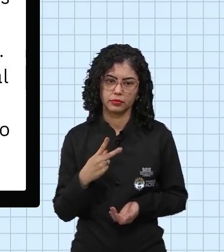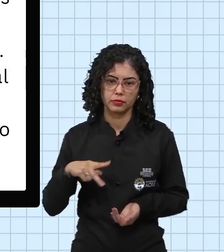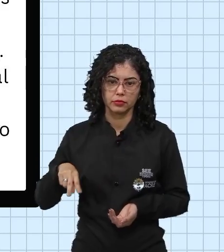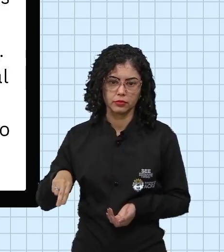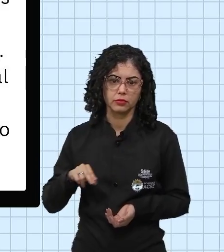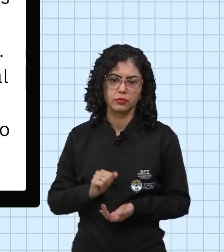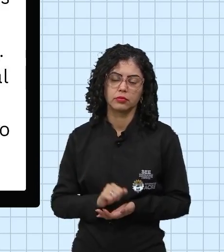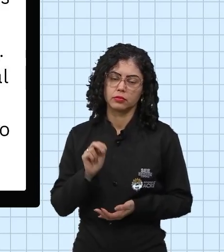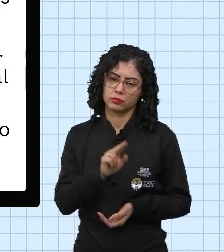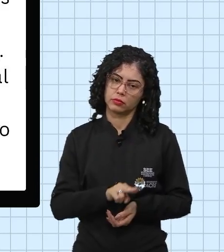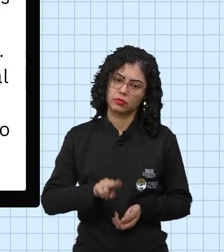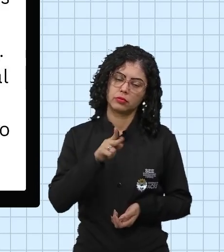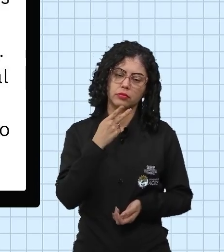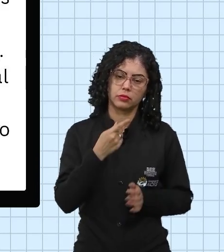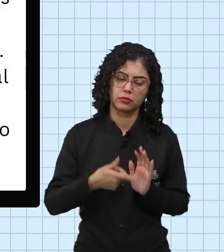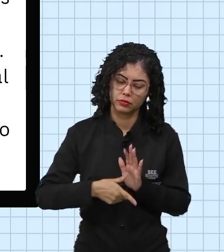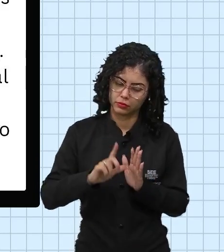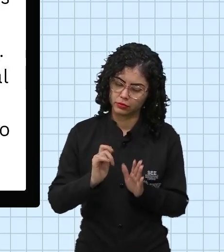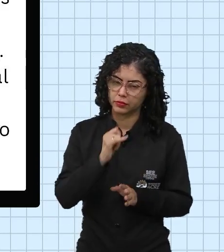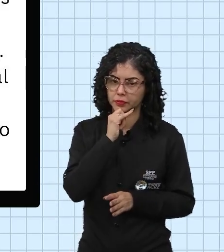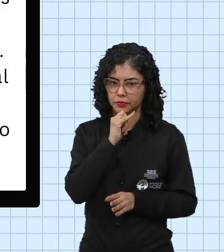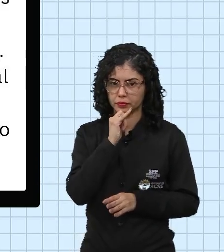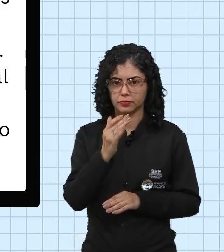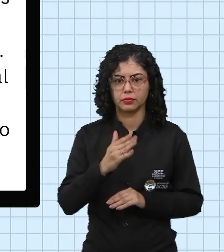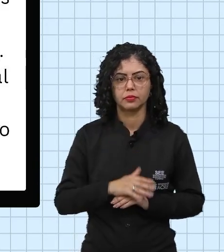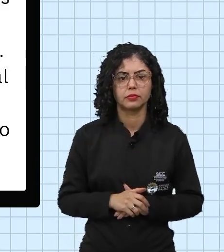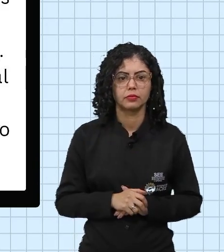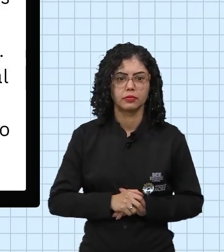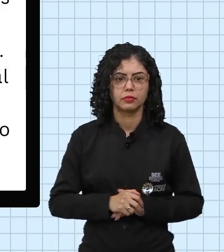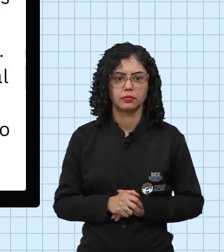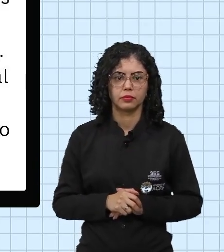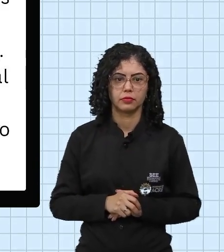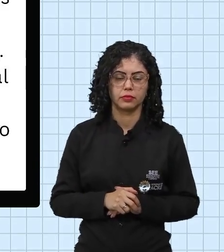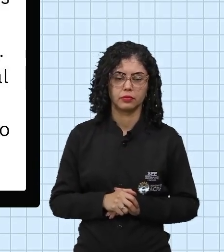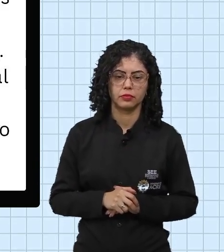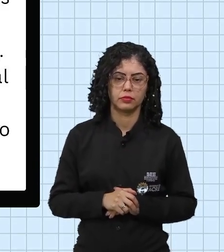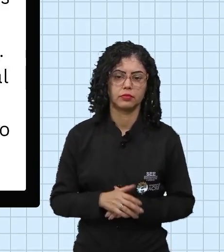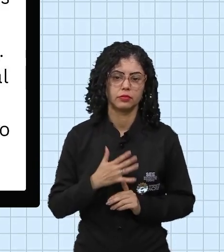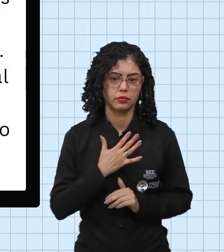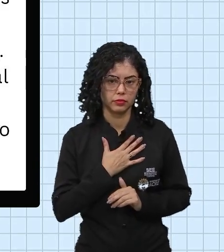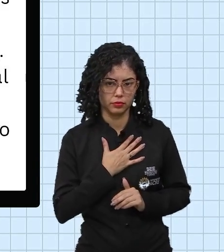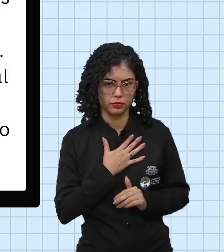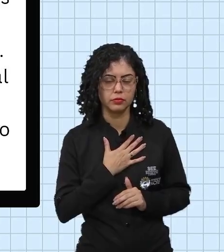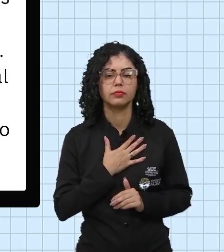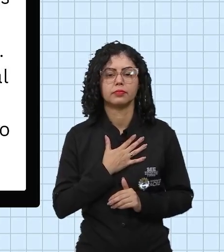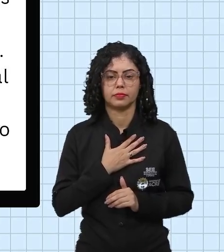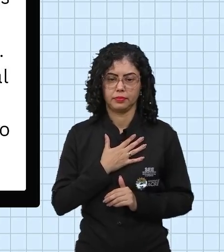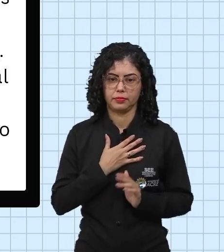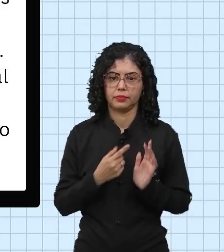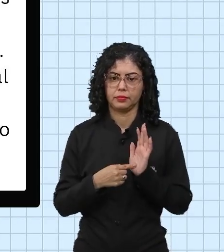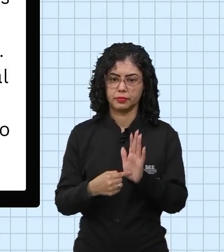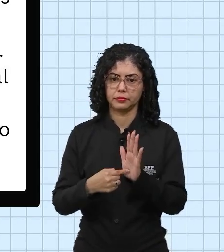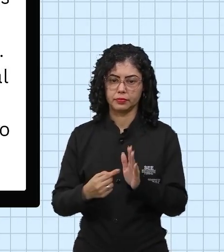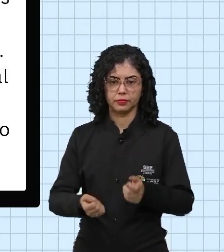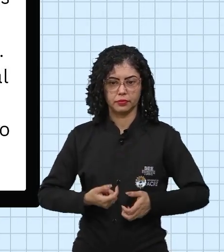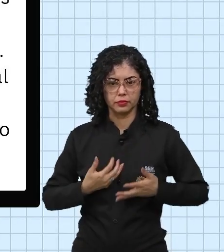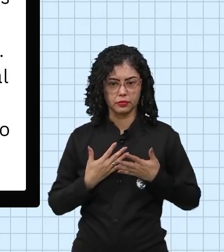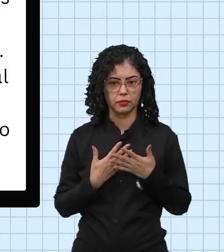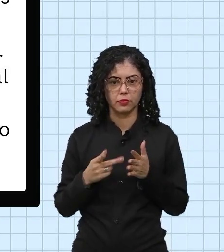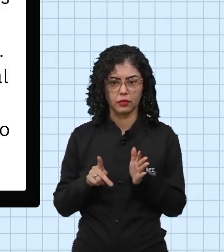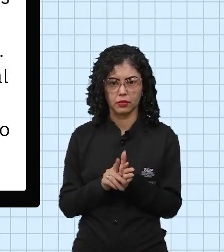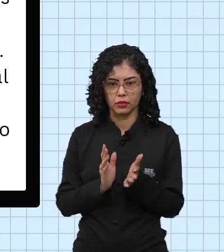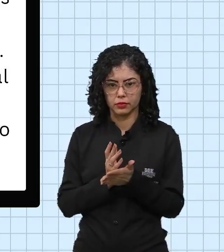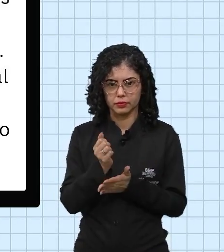foi exatamente o que estava lá no exemplo de vocês. Minha, ou seja, revela um sentimento também